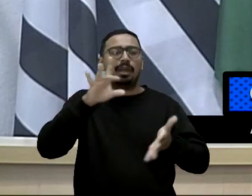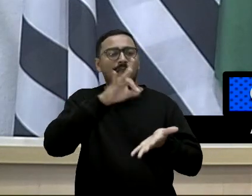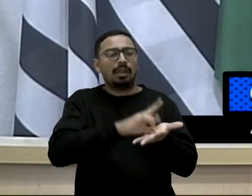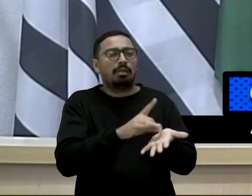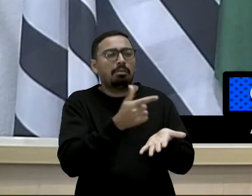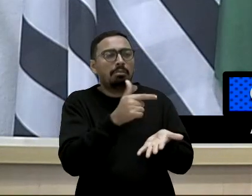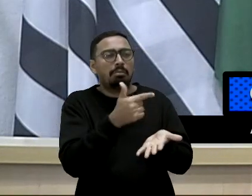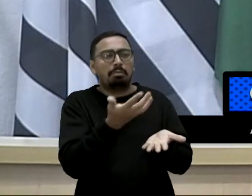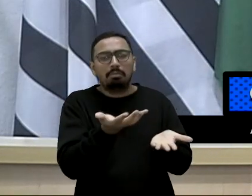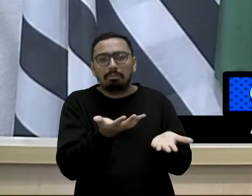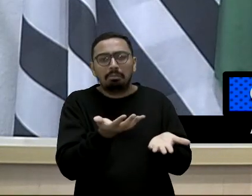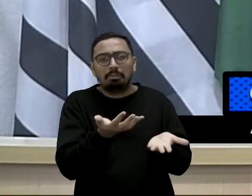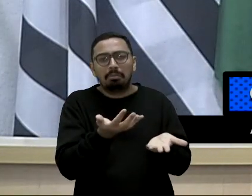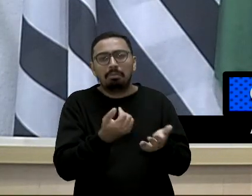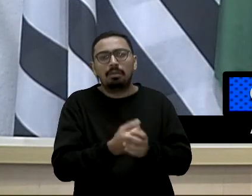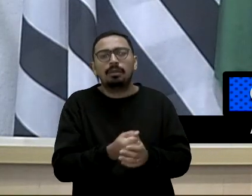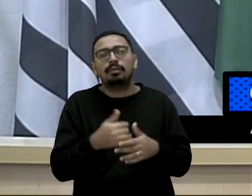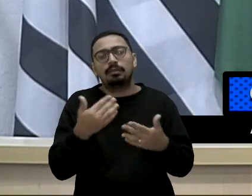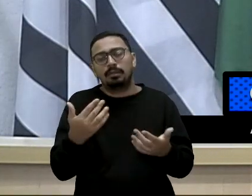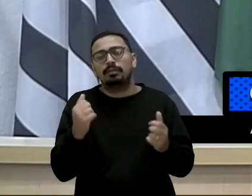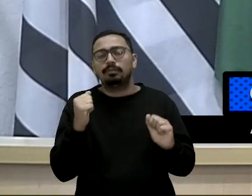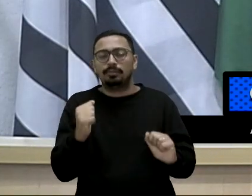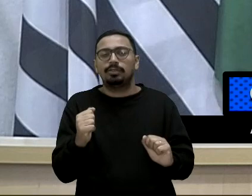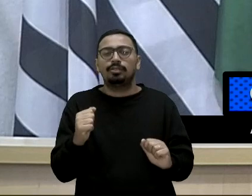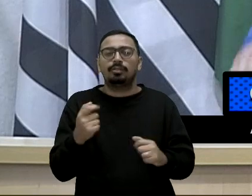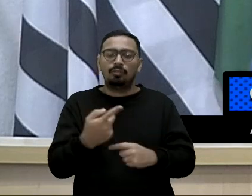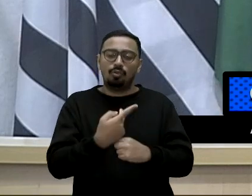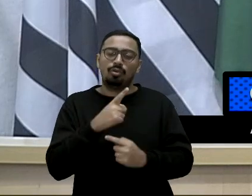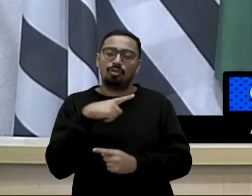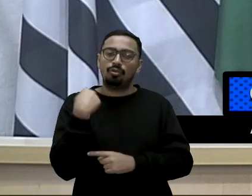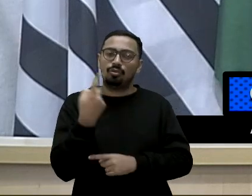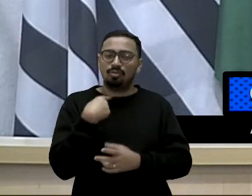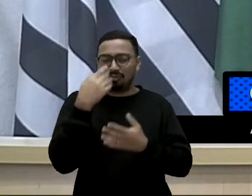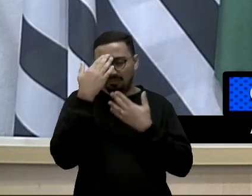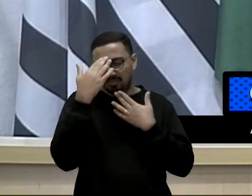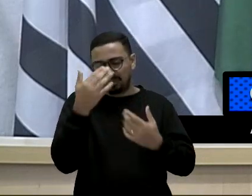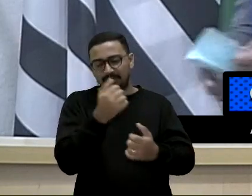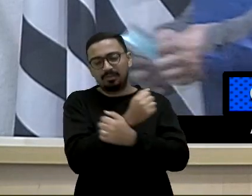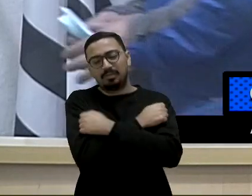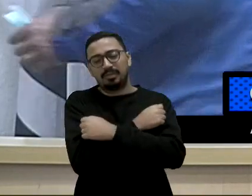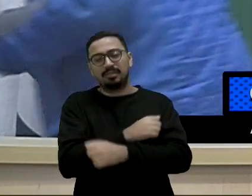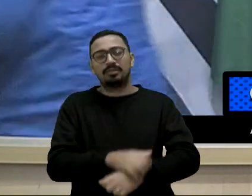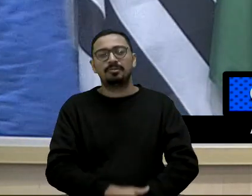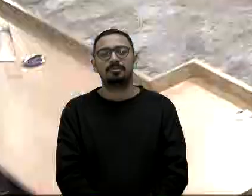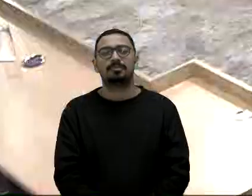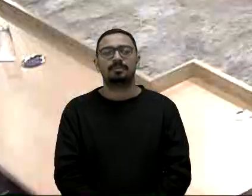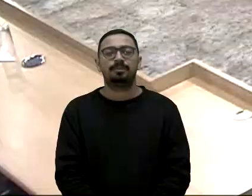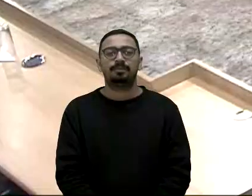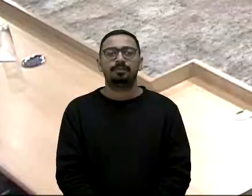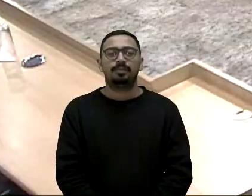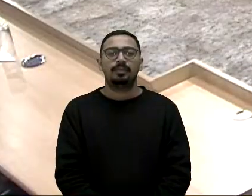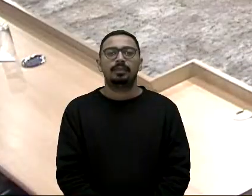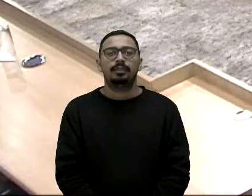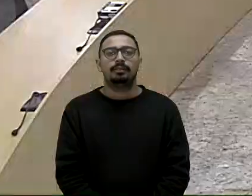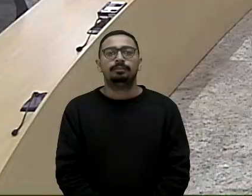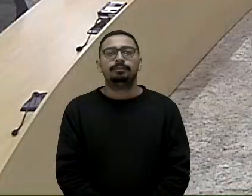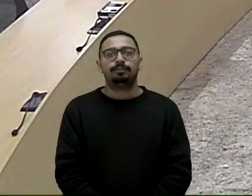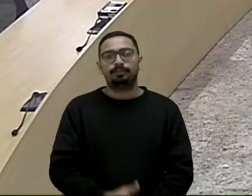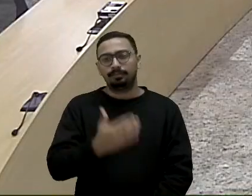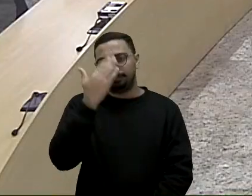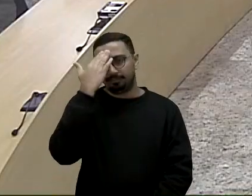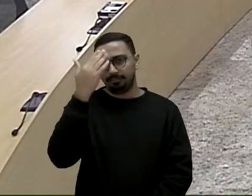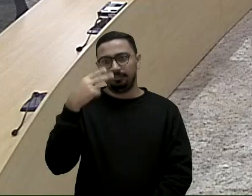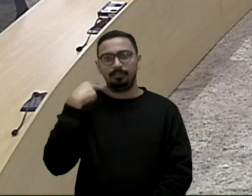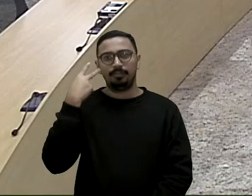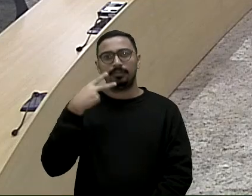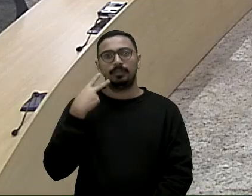mais do mesmo. Então, conte conosco. Muito obrigado. Estamos aí. Um abraço a todos. Muito obrigada,